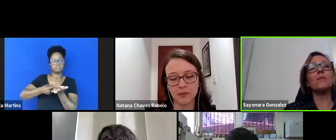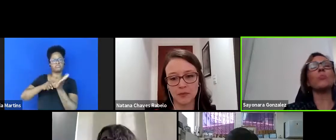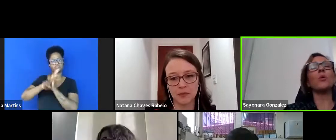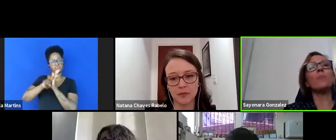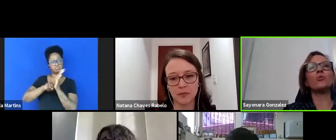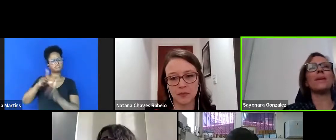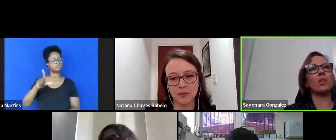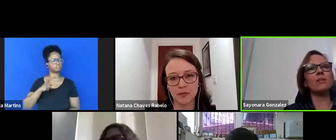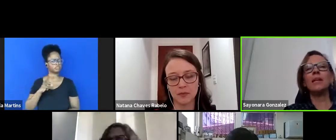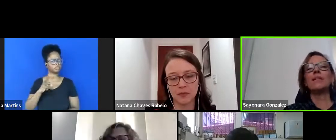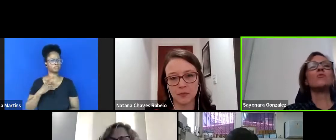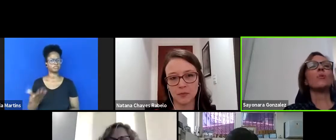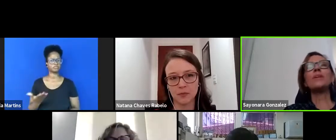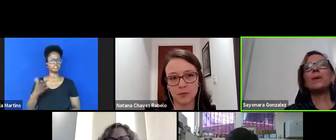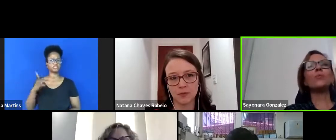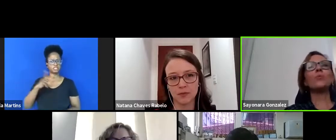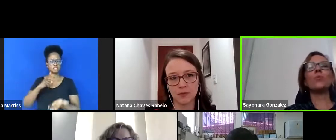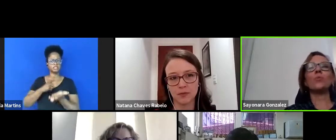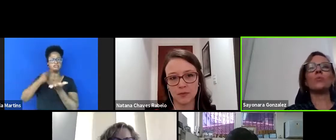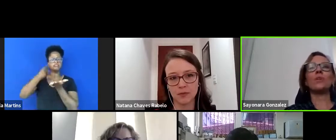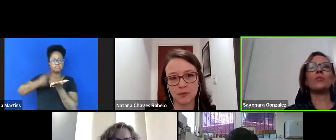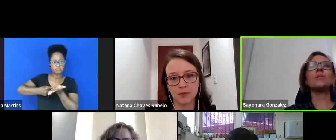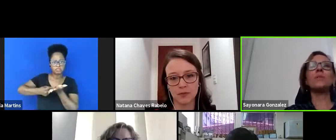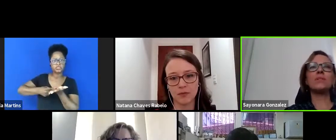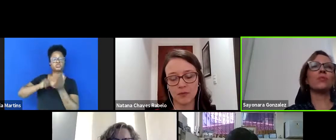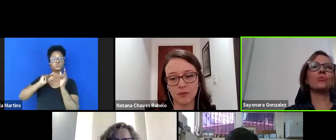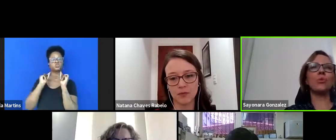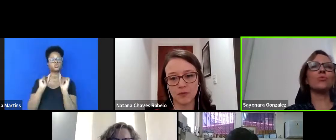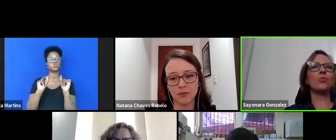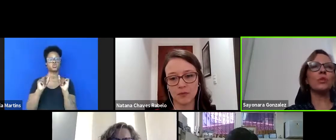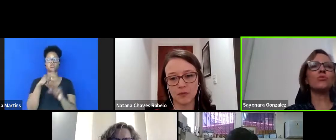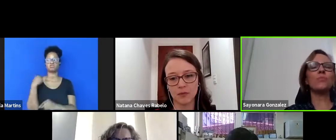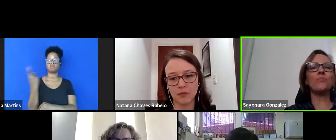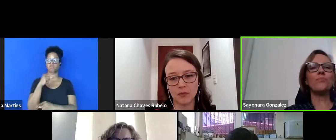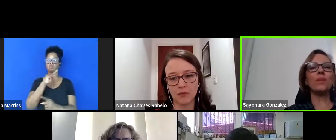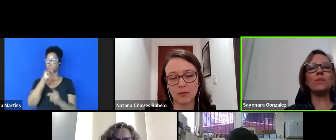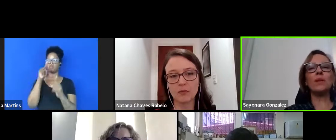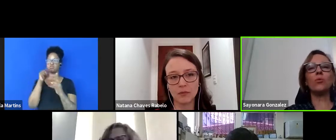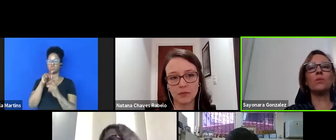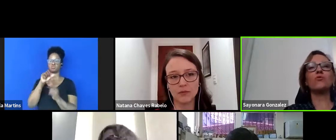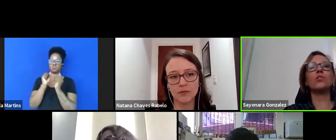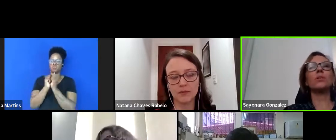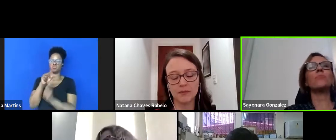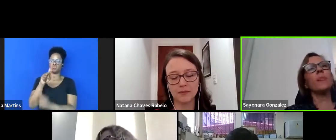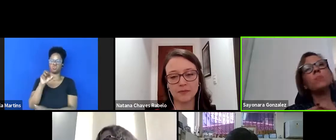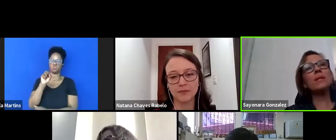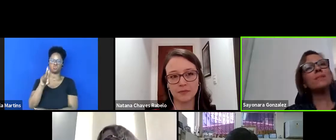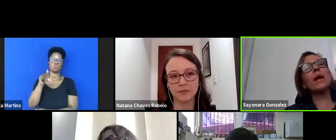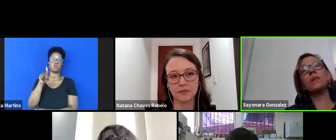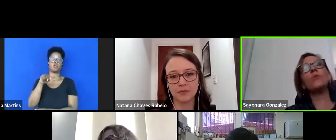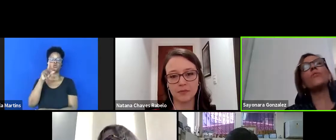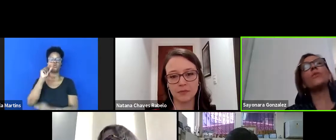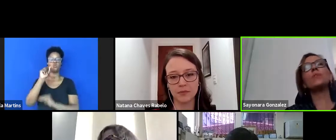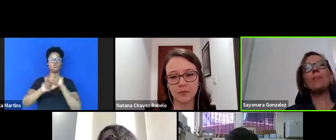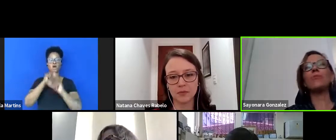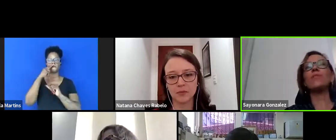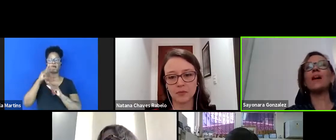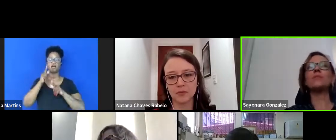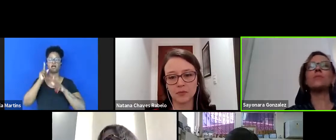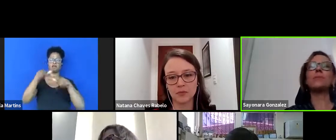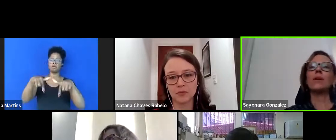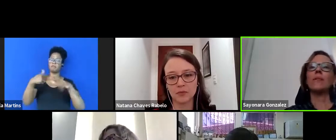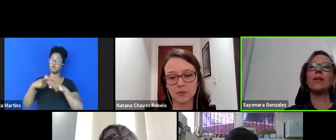pesquisa, tem esse comprometimento com a nossa missão junto ao SUS, então essa coisa de implantar, porque não foi um